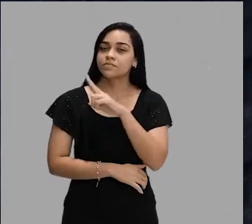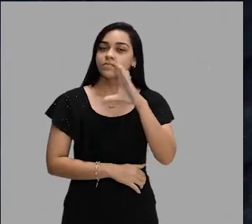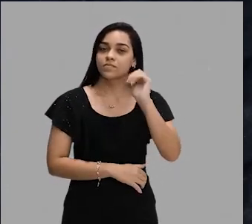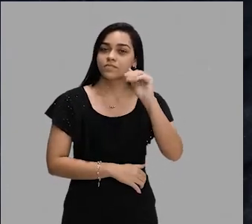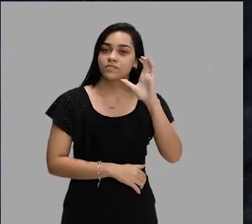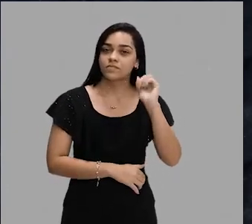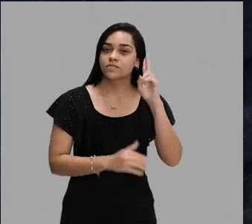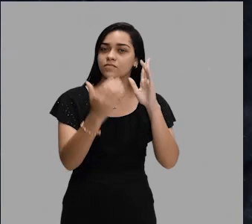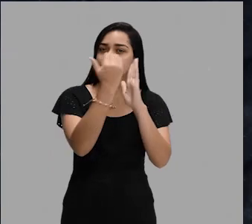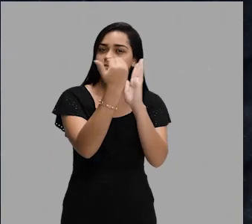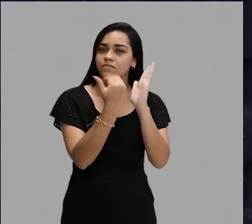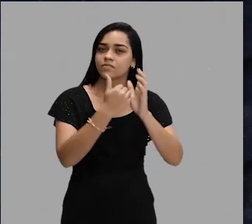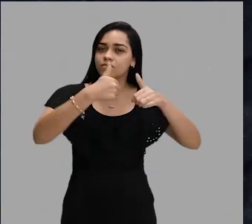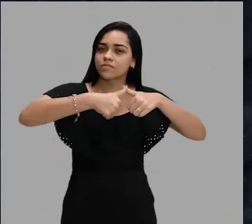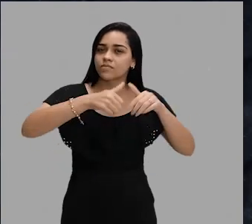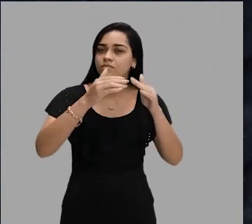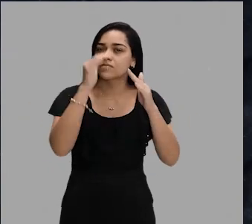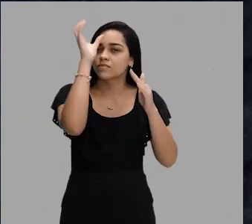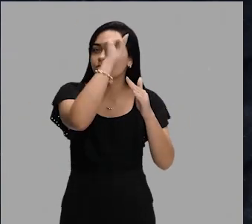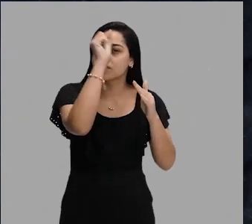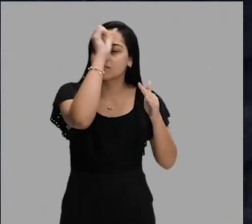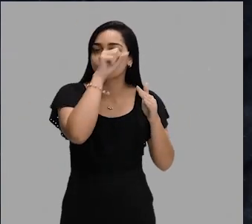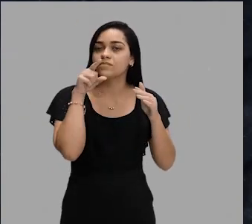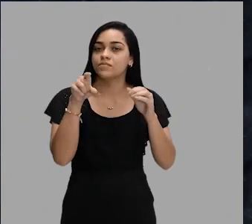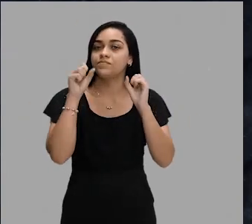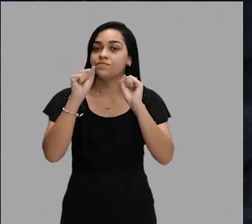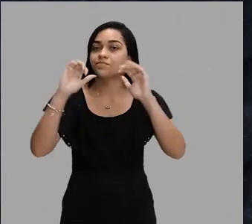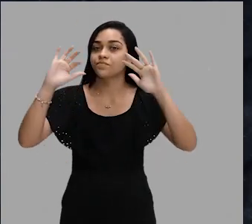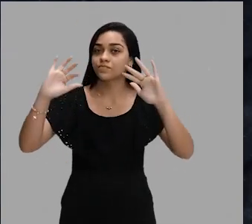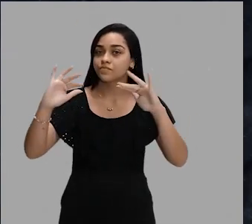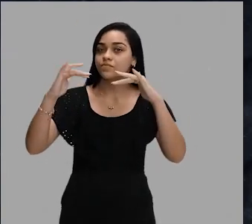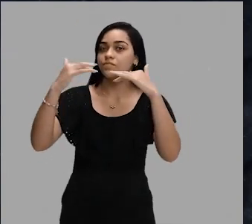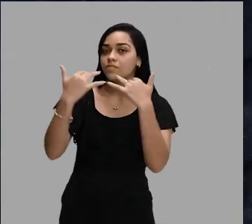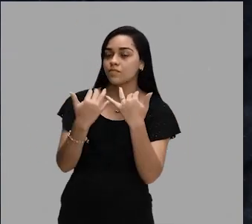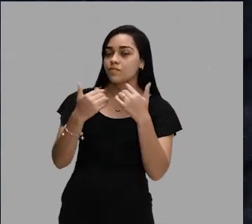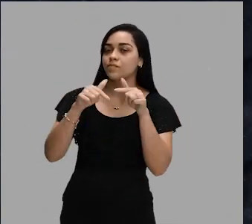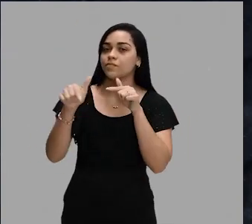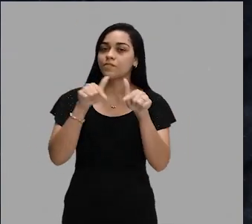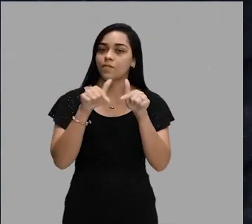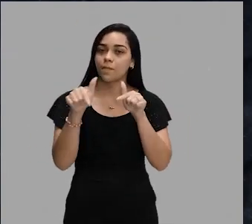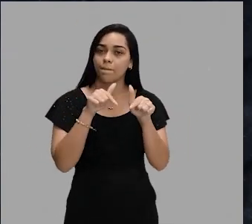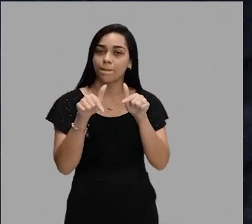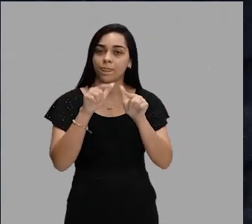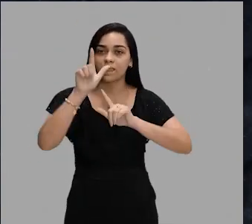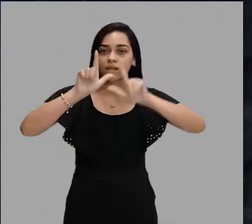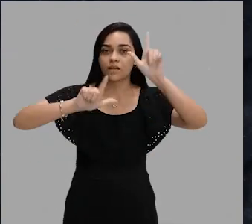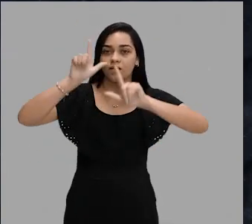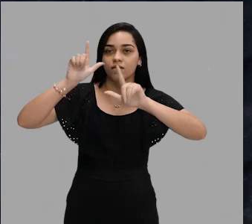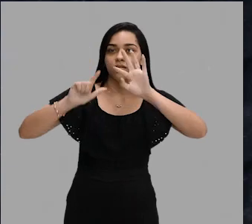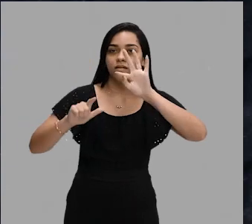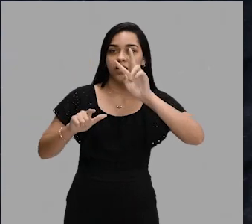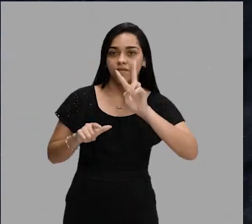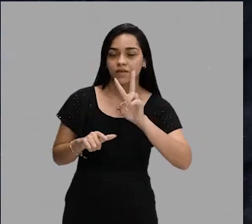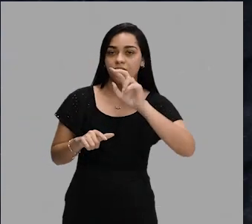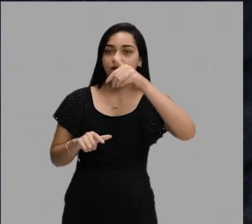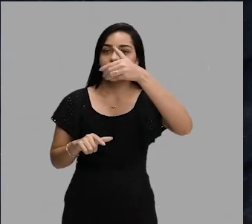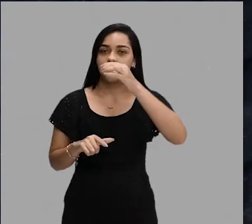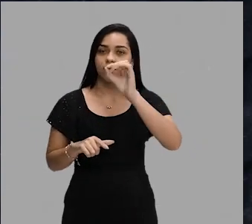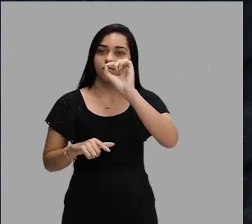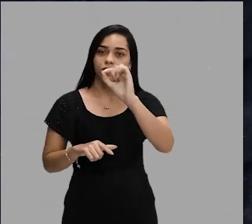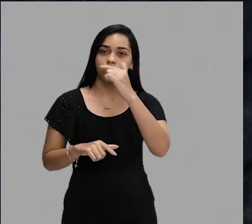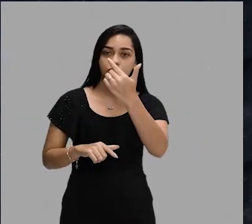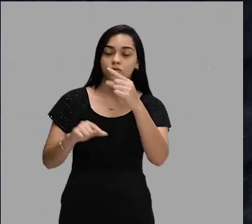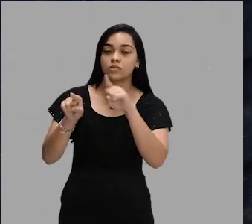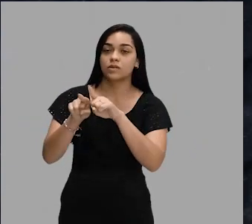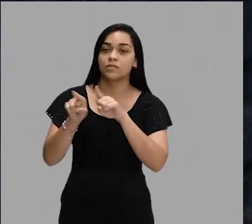este é o programa Fica em Casa Aprendendo, onde você pode nos ver o nosso trabalho na TV Educação, canal 10.2,